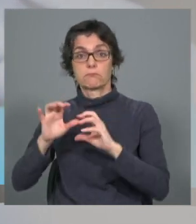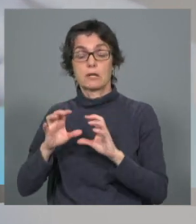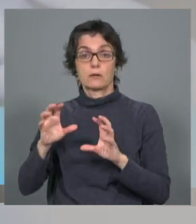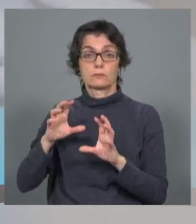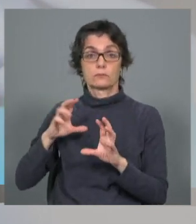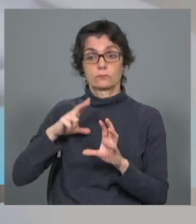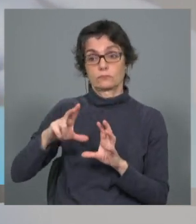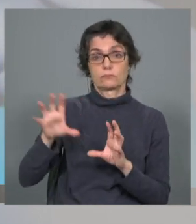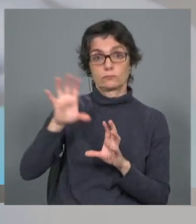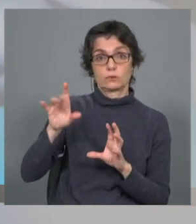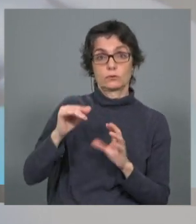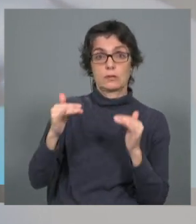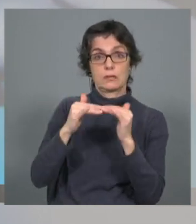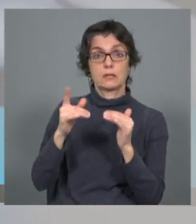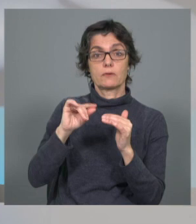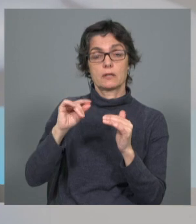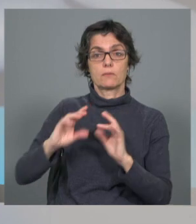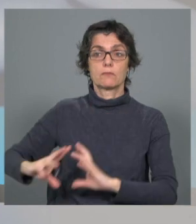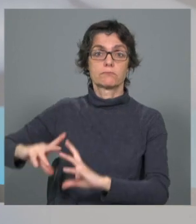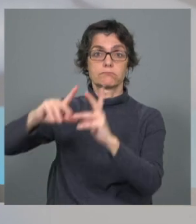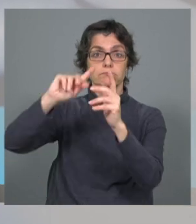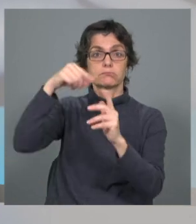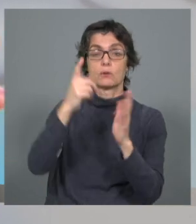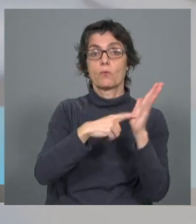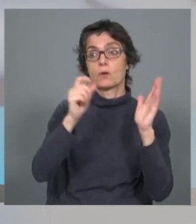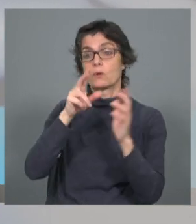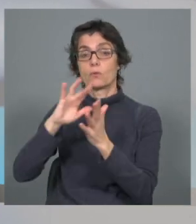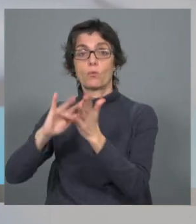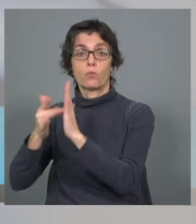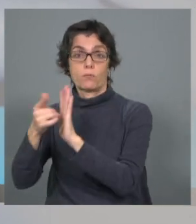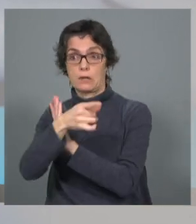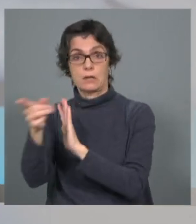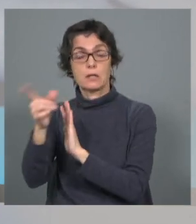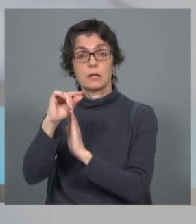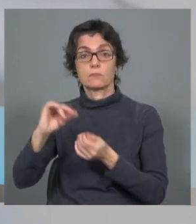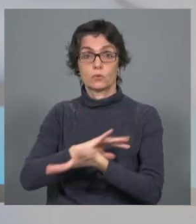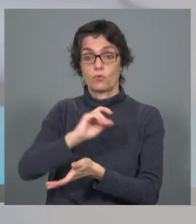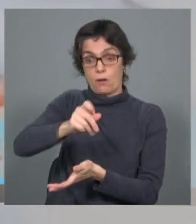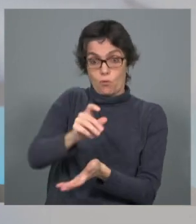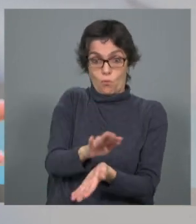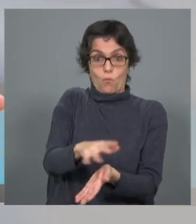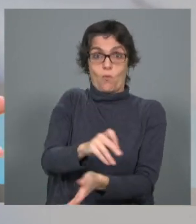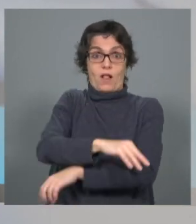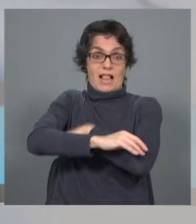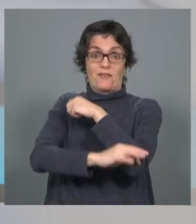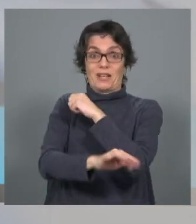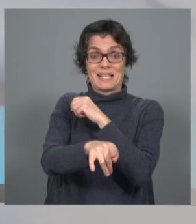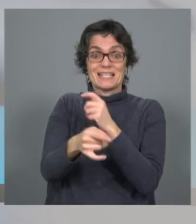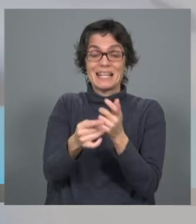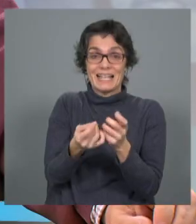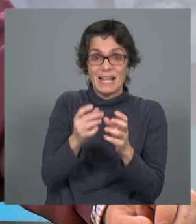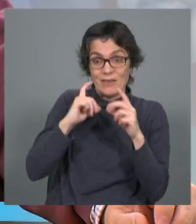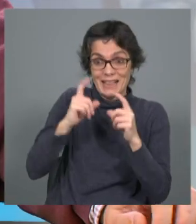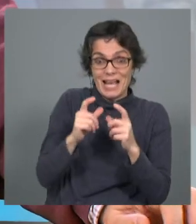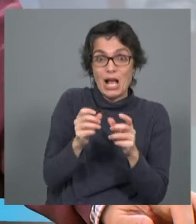pandemia, ou então evoluir da pandemia nos Estados Unidos ou no Brasil, como o jornal local que trazia os dados. Aquele rosto concreto. Aliás, isso foi